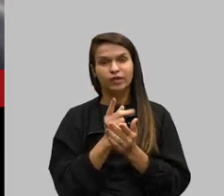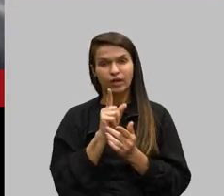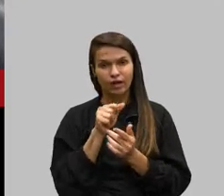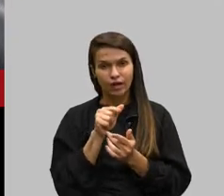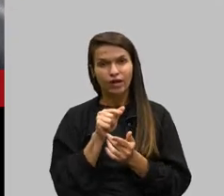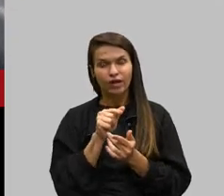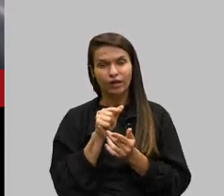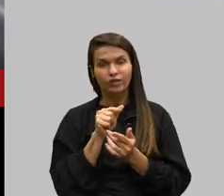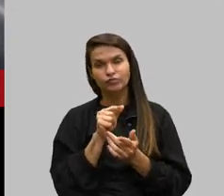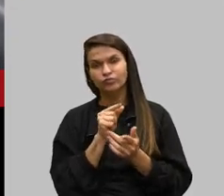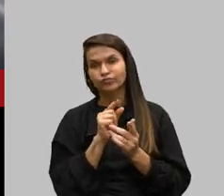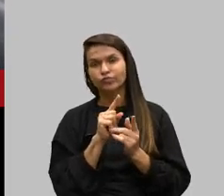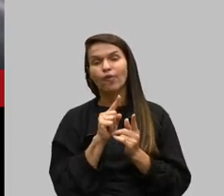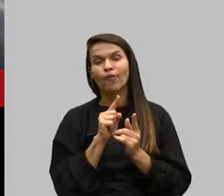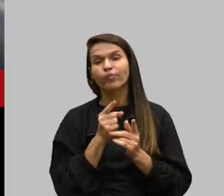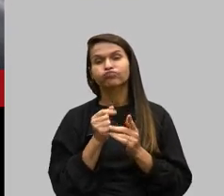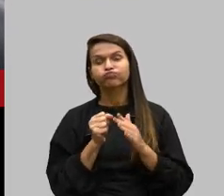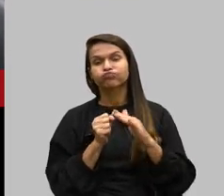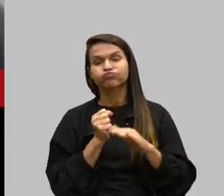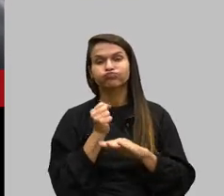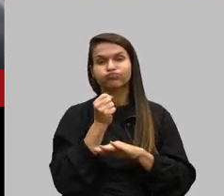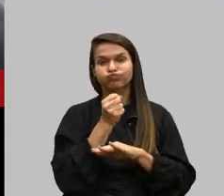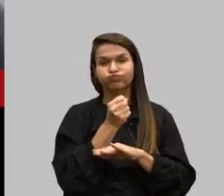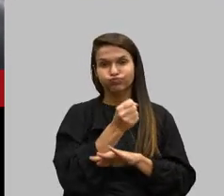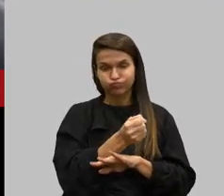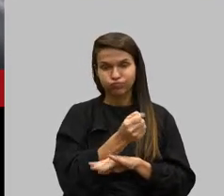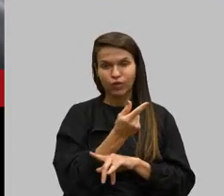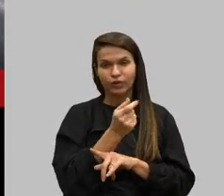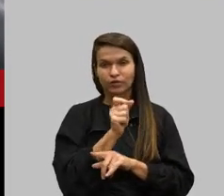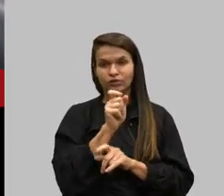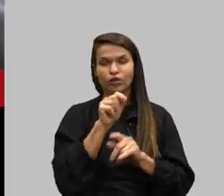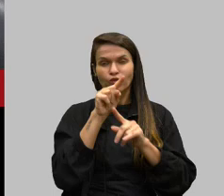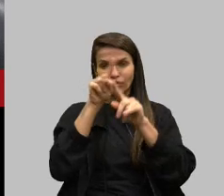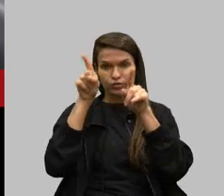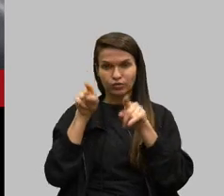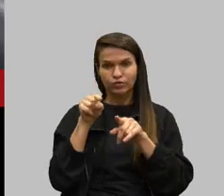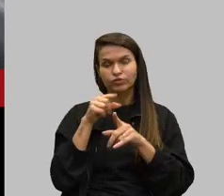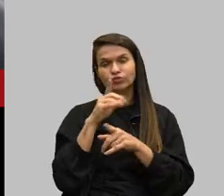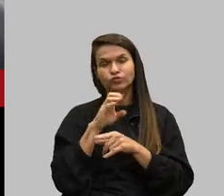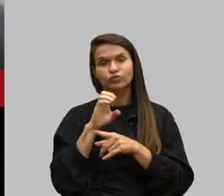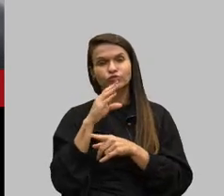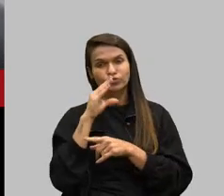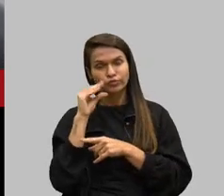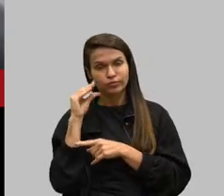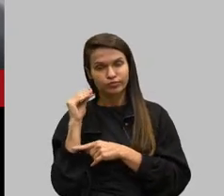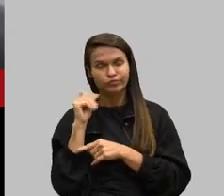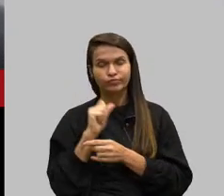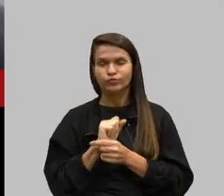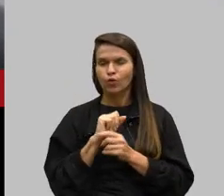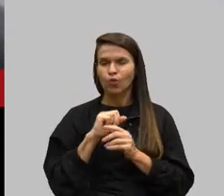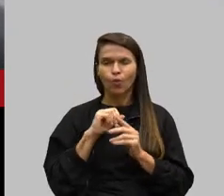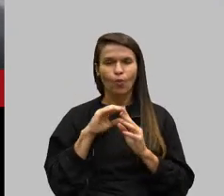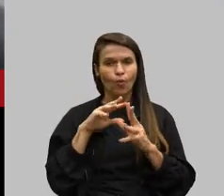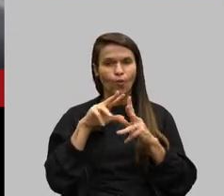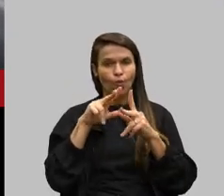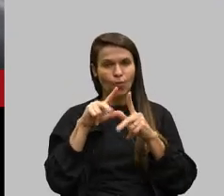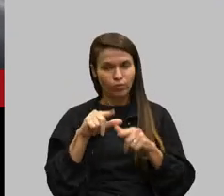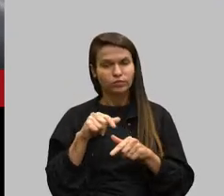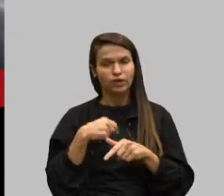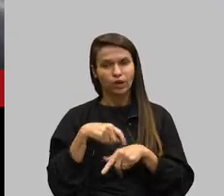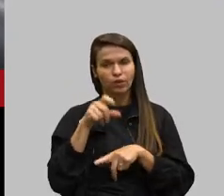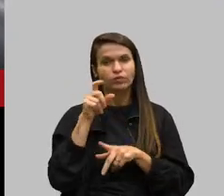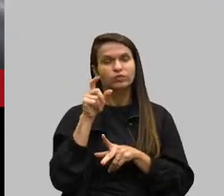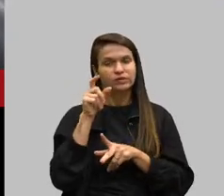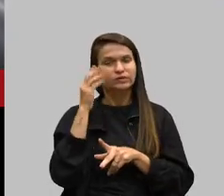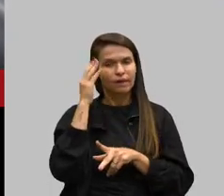recomposição dos Servidores do Estado todos nós do governo Governador vice-governador primeiro Todos nós temos plena consciência